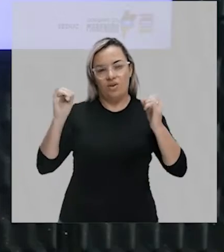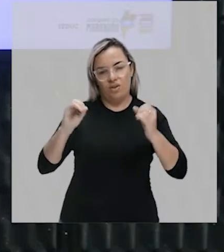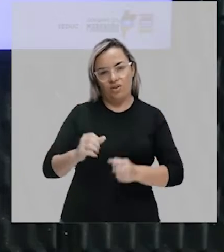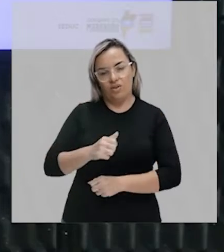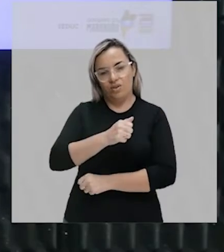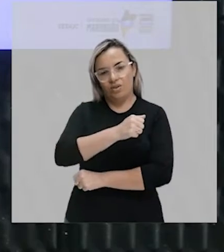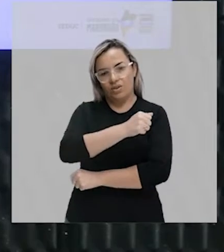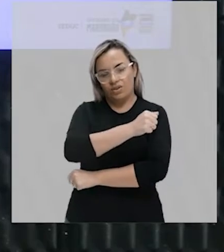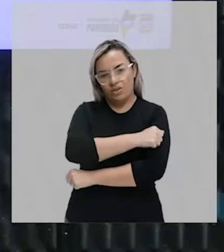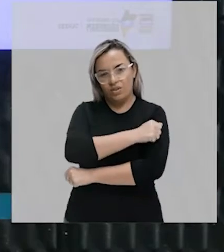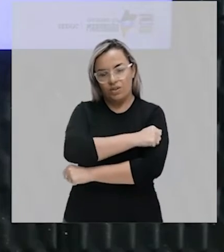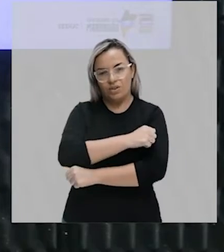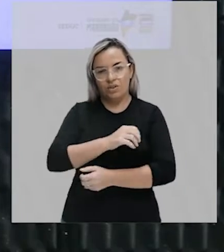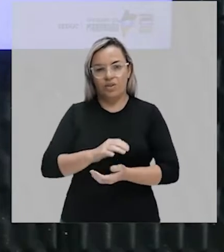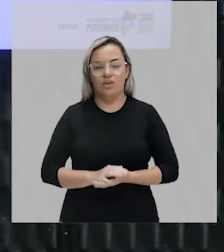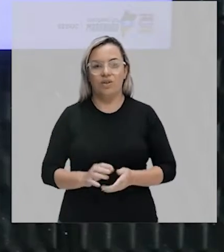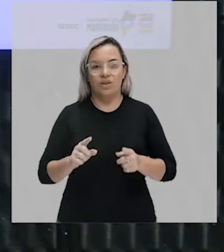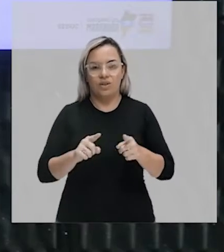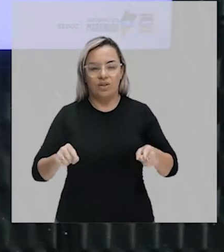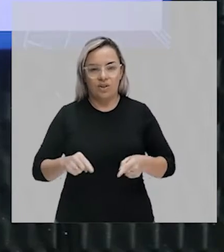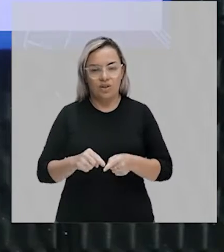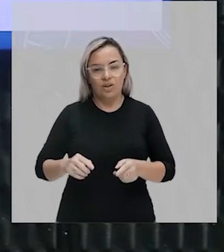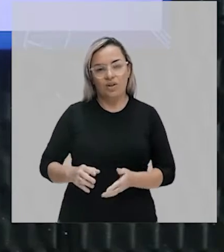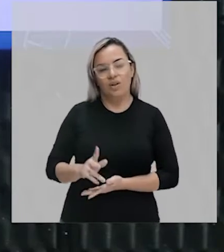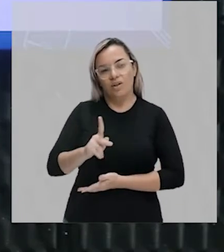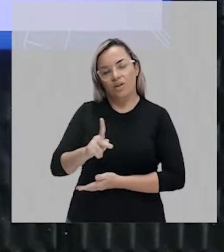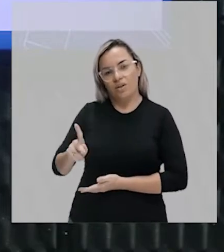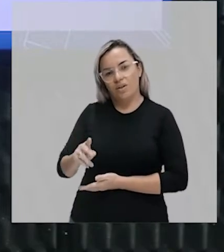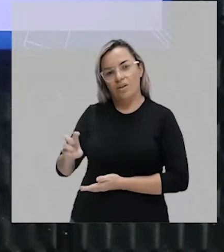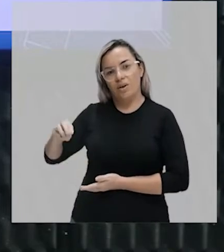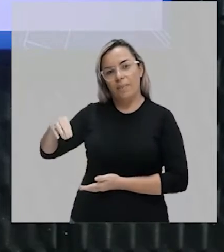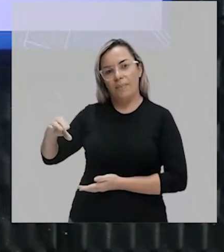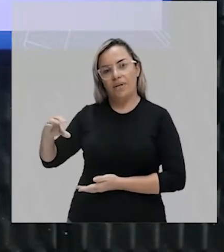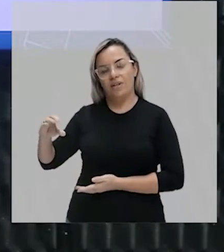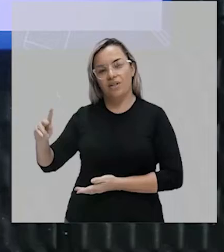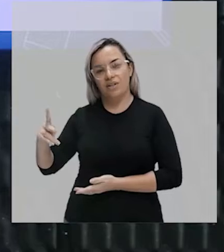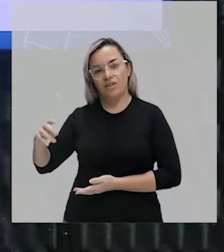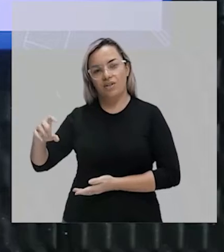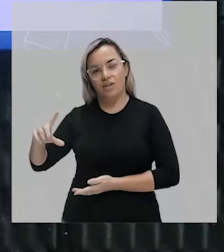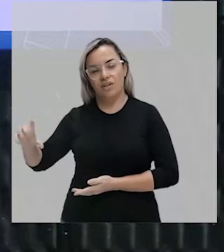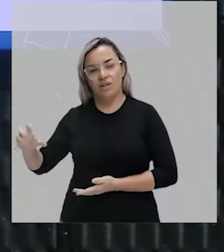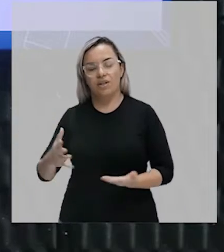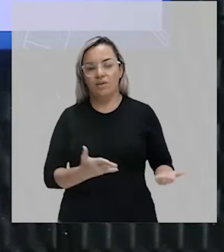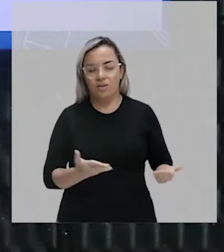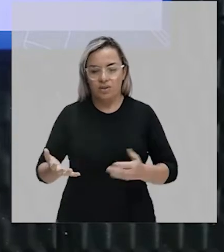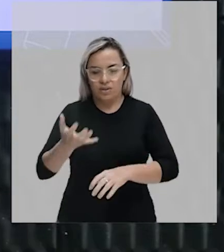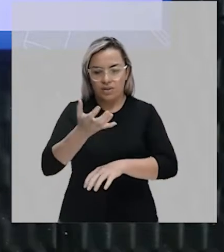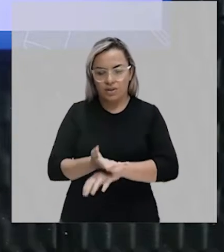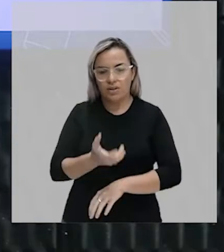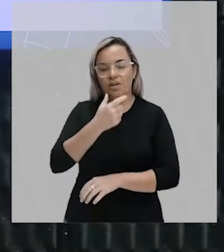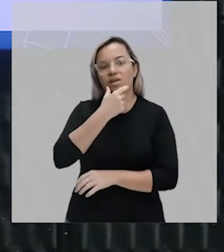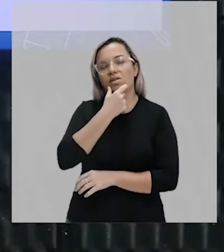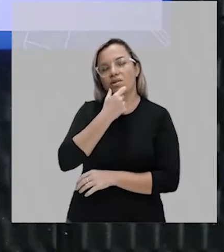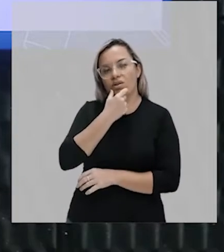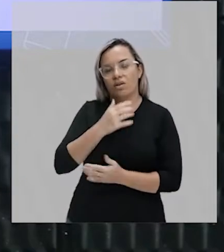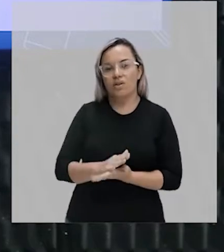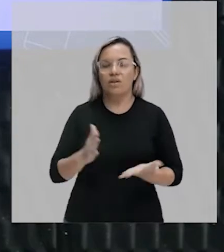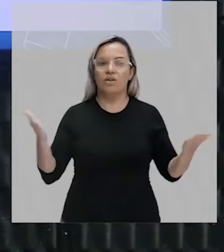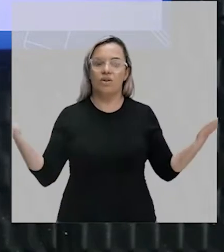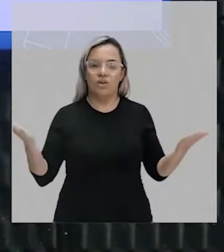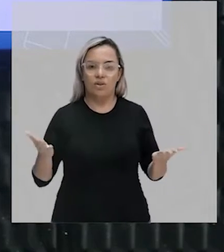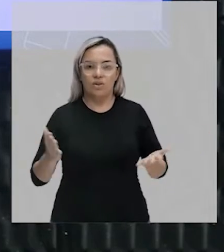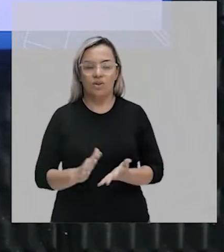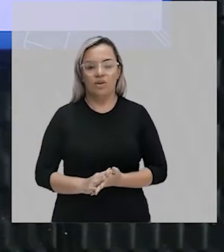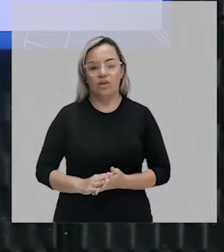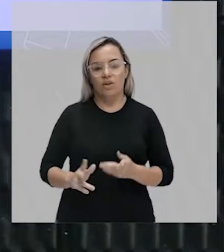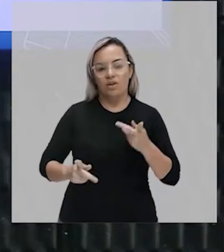se continuarem bicicleta em teacher Michelle Olá pessoal bem-vindos a mais uma aula de inglês a sua professora Michele hoje